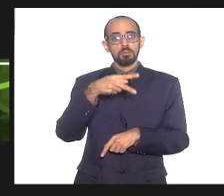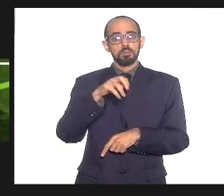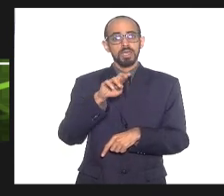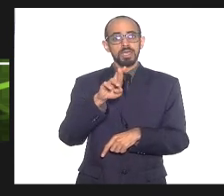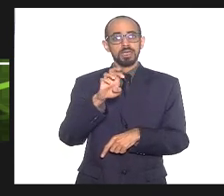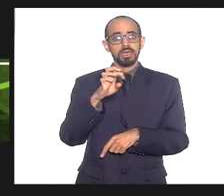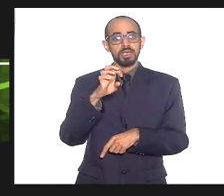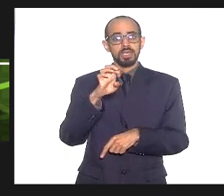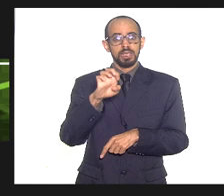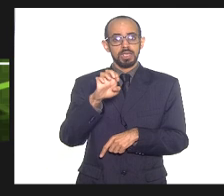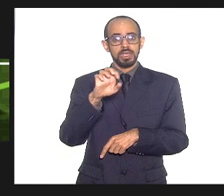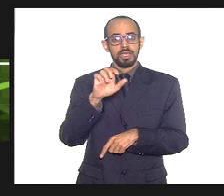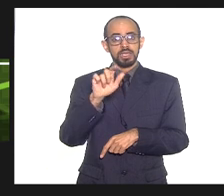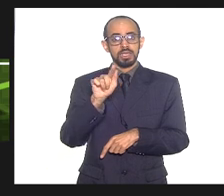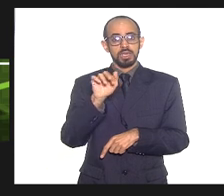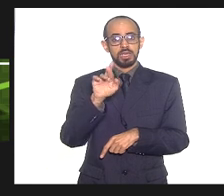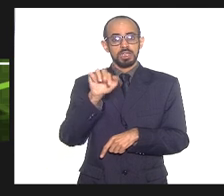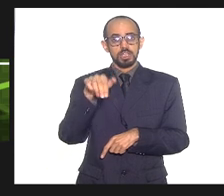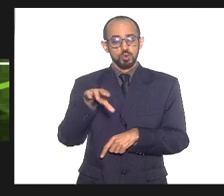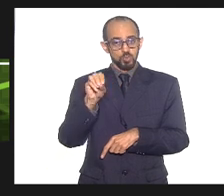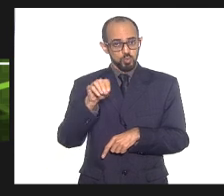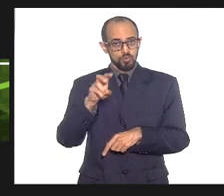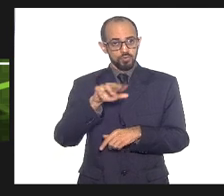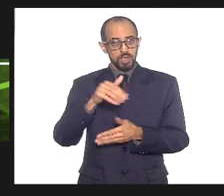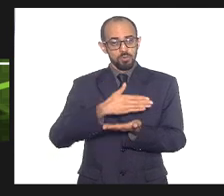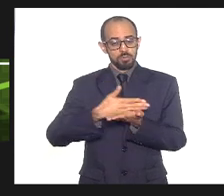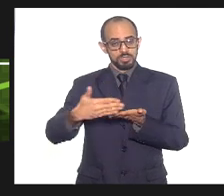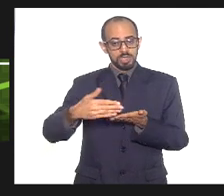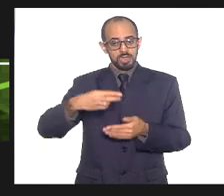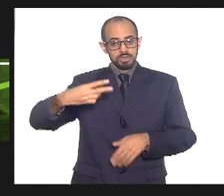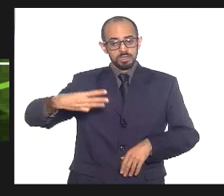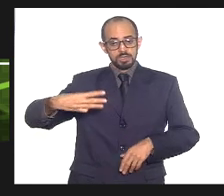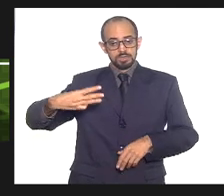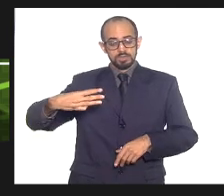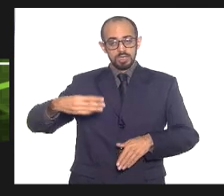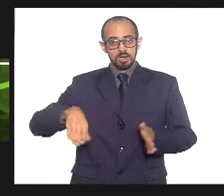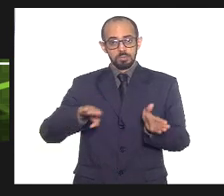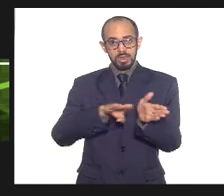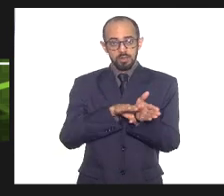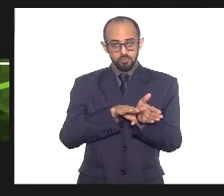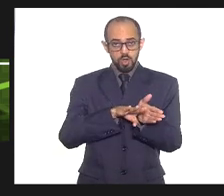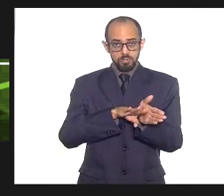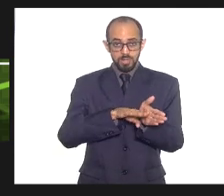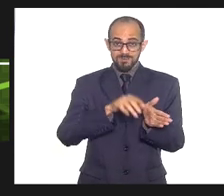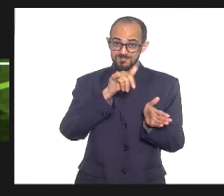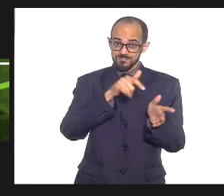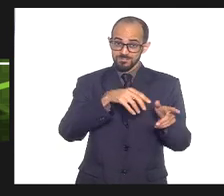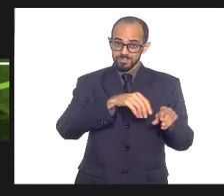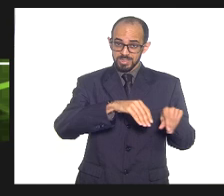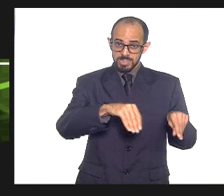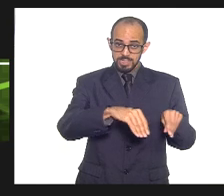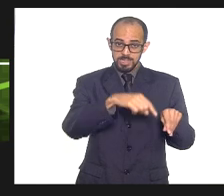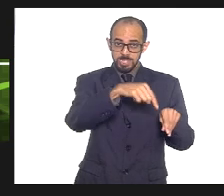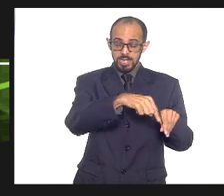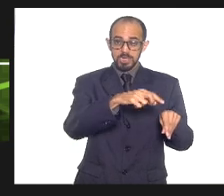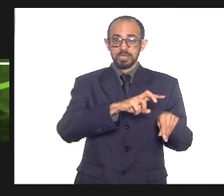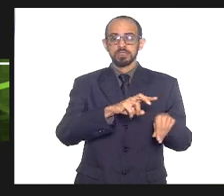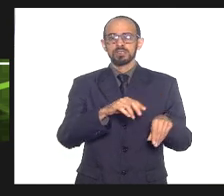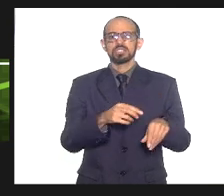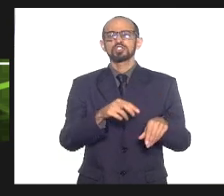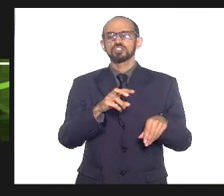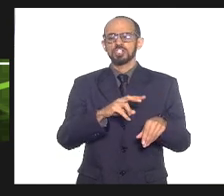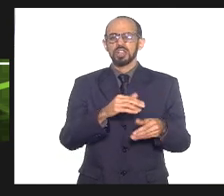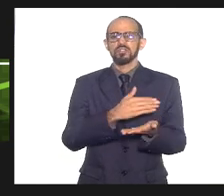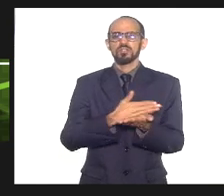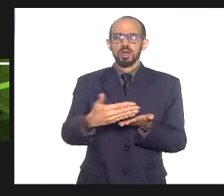produção a terceira plataforma fixa do campo, que encontra-se nesse momento em processo de instalação e comissionamento. Ano que